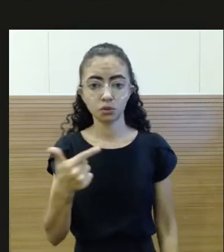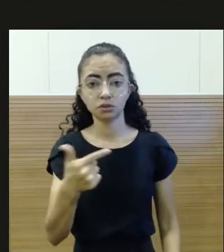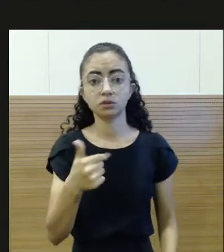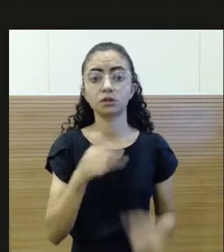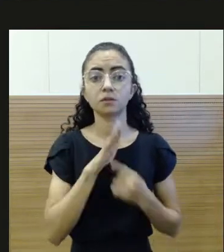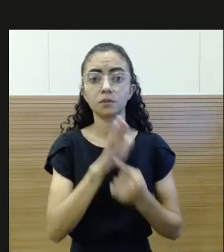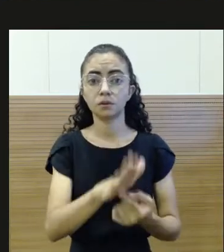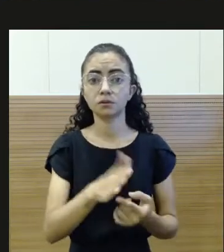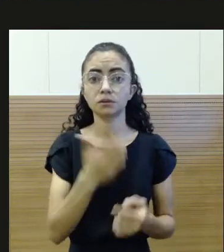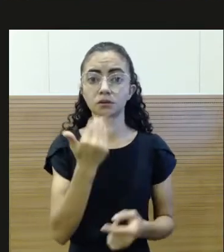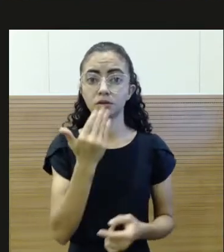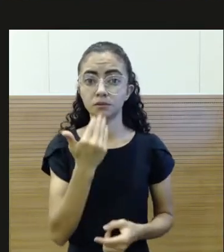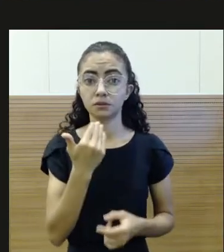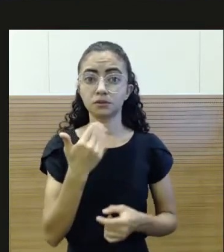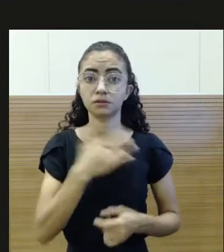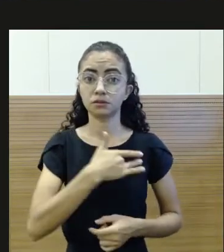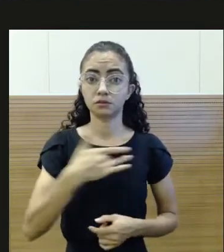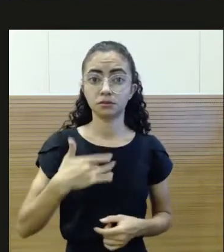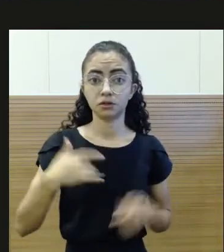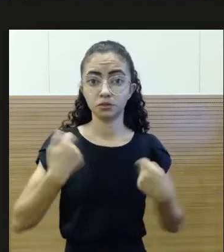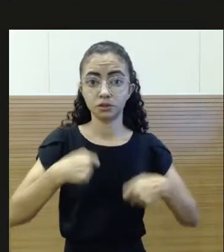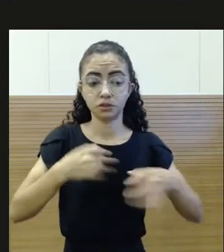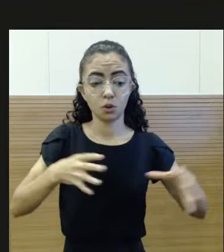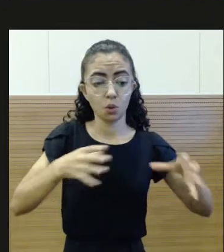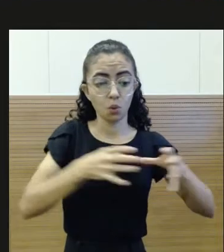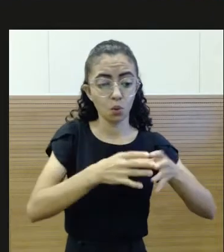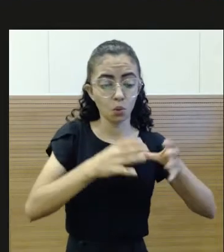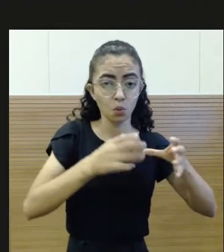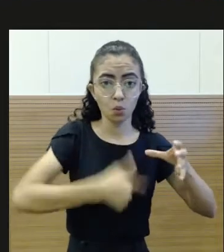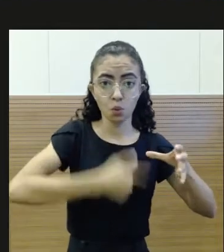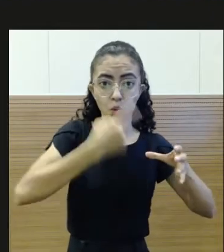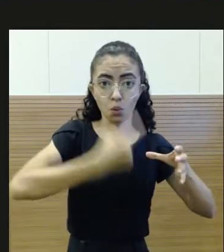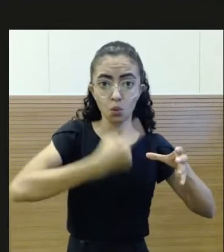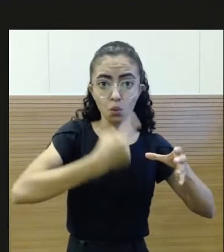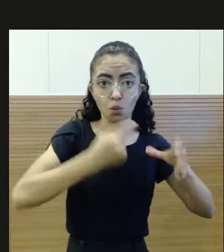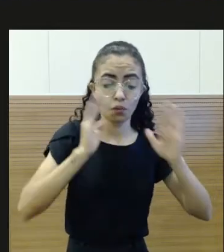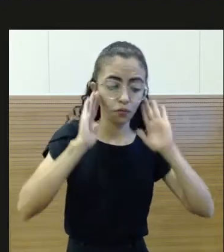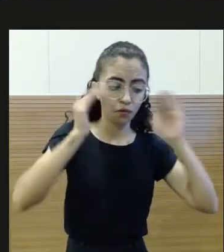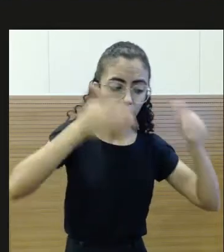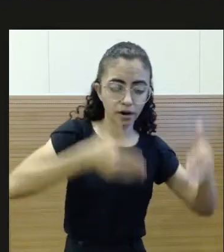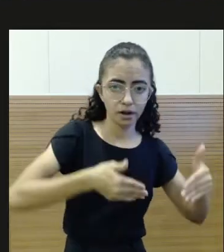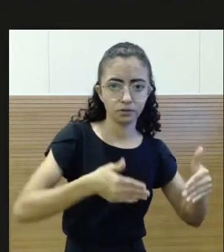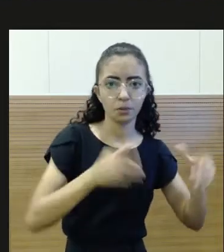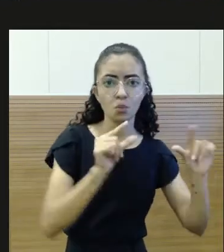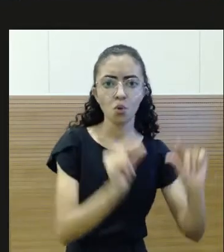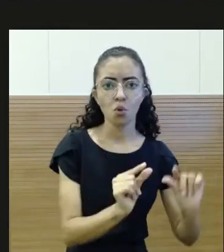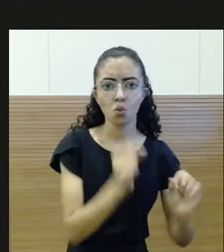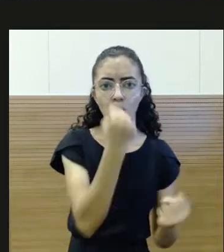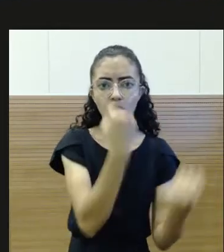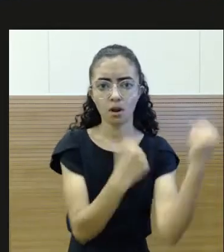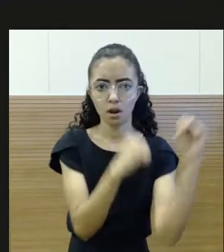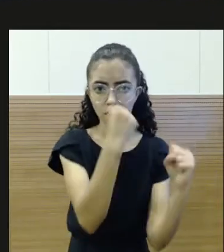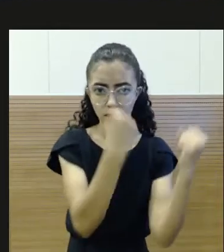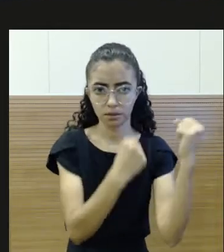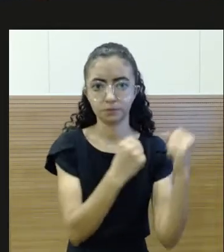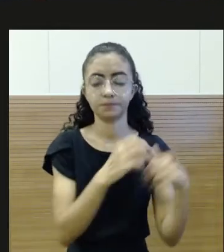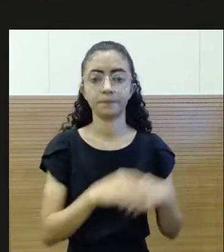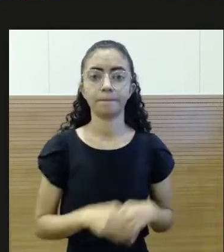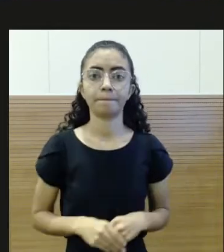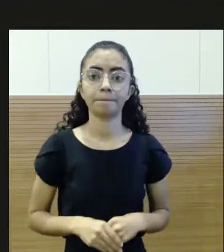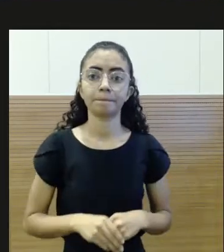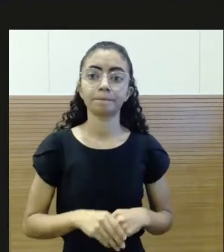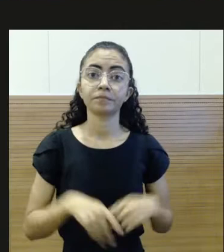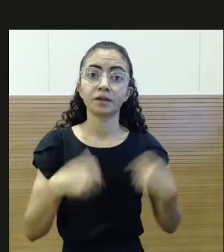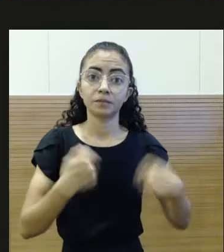alimentação saudável deve ser baseada no grupo 1, ou seja, em alimentos in natura minimamente processados, com algumas qualificações. Tem que ser